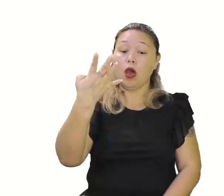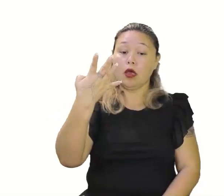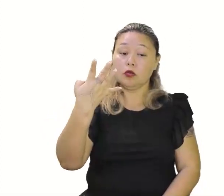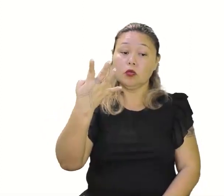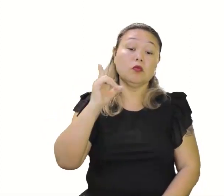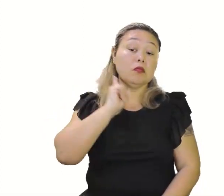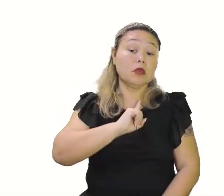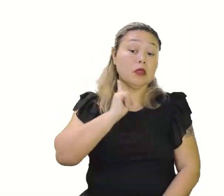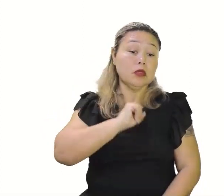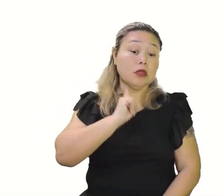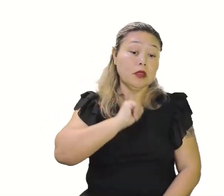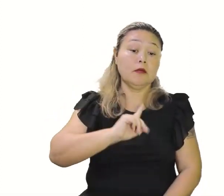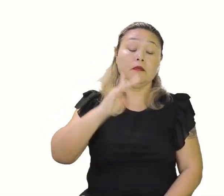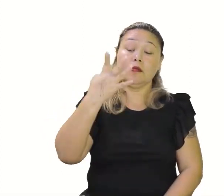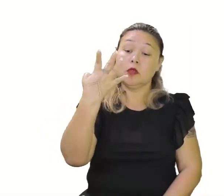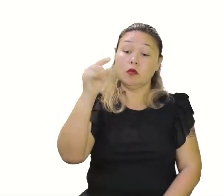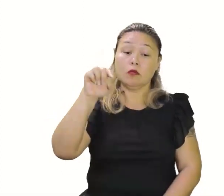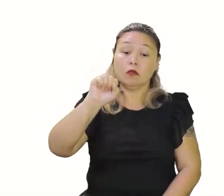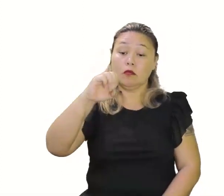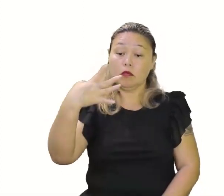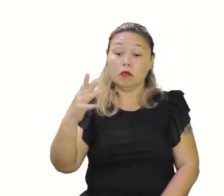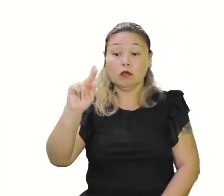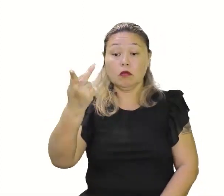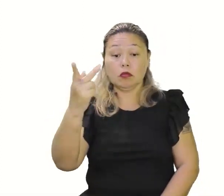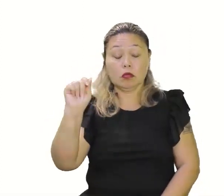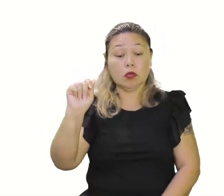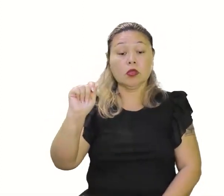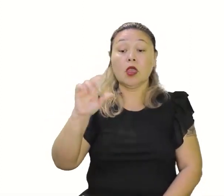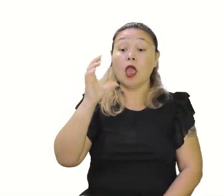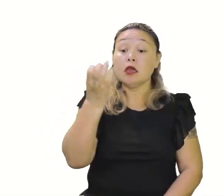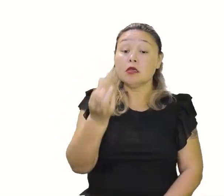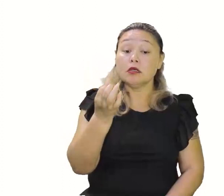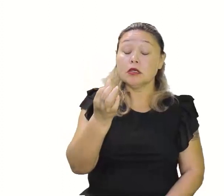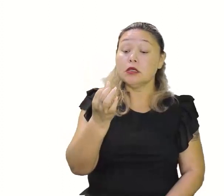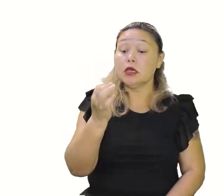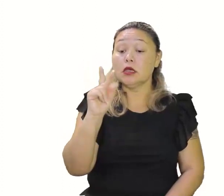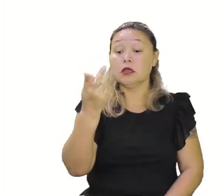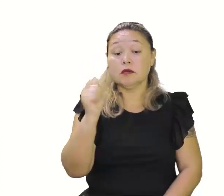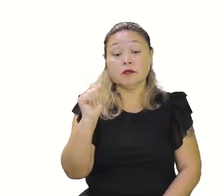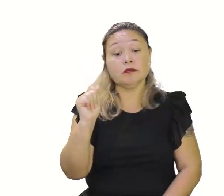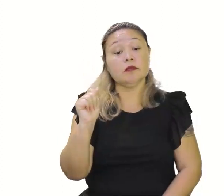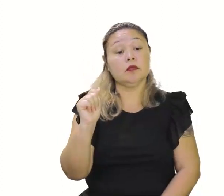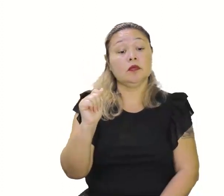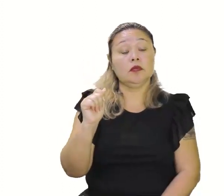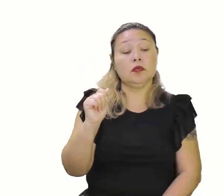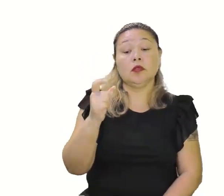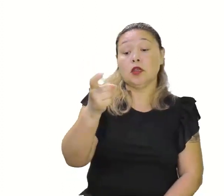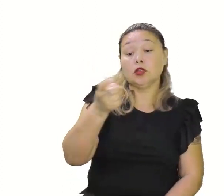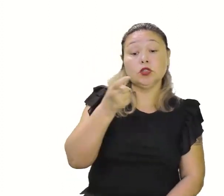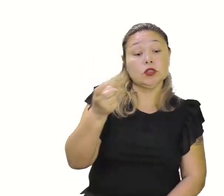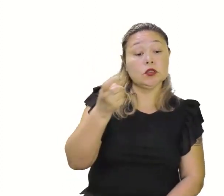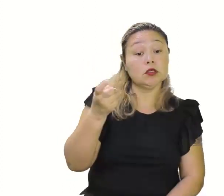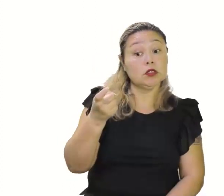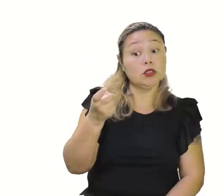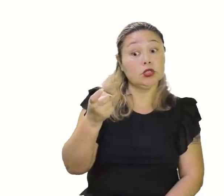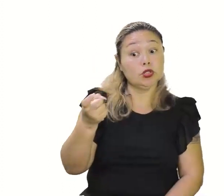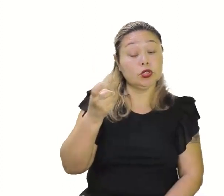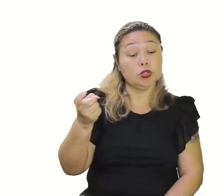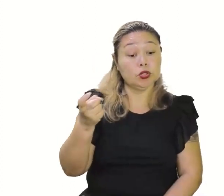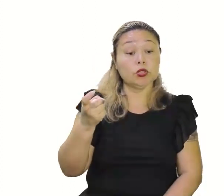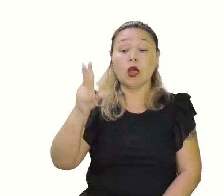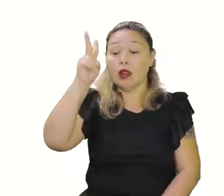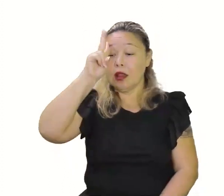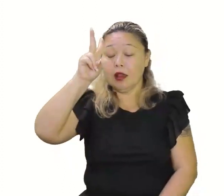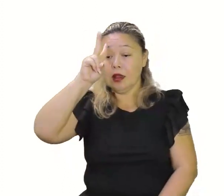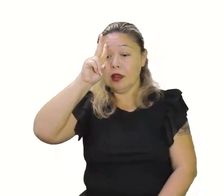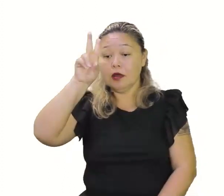4,84 hectares, né? Eu tô querendo saber 6 hectares, isso. Né? X. Importante a gente relembrar aqui que